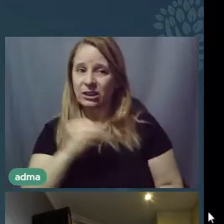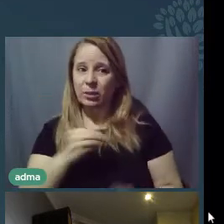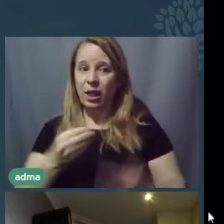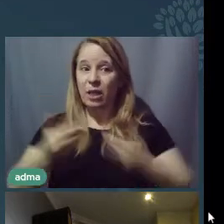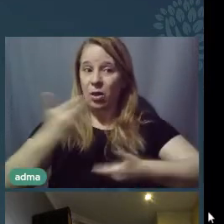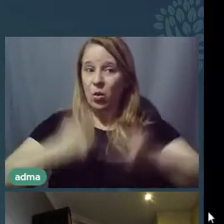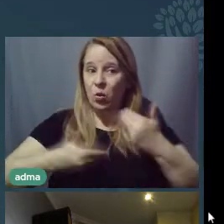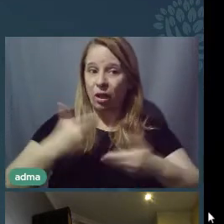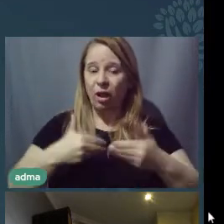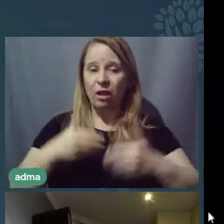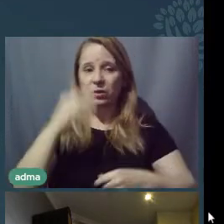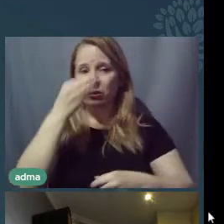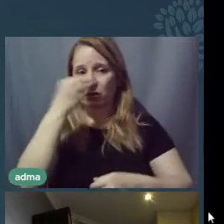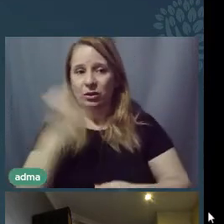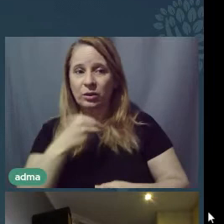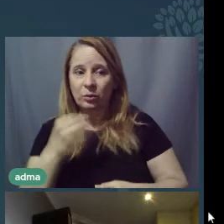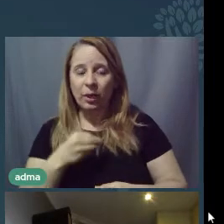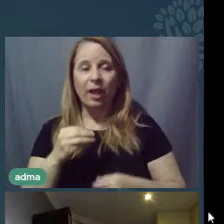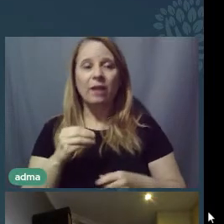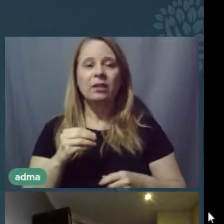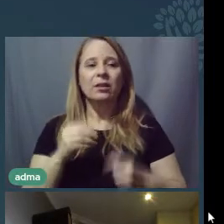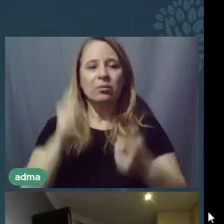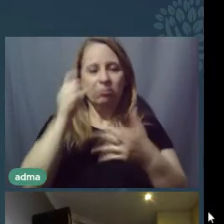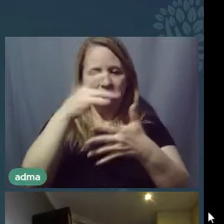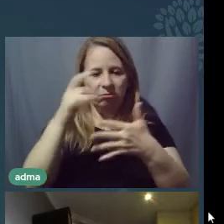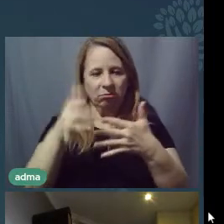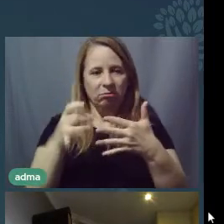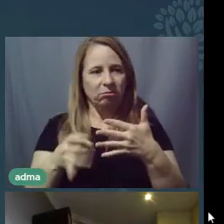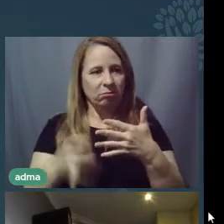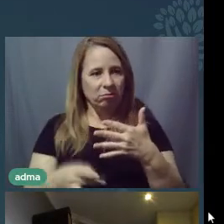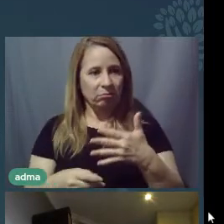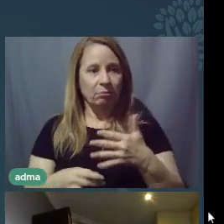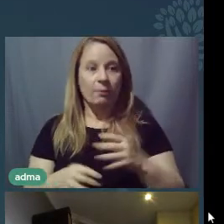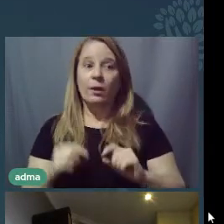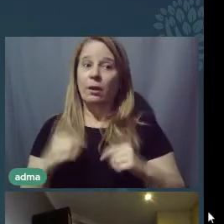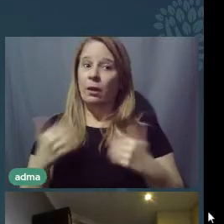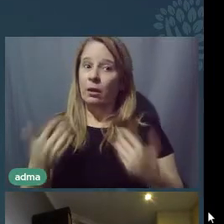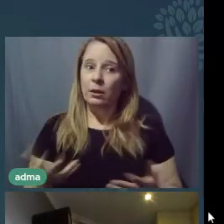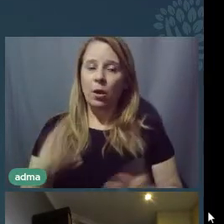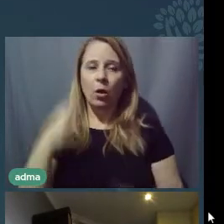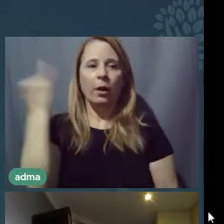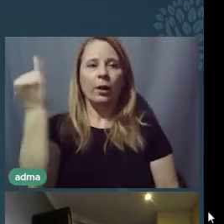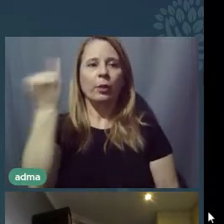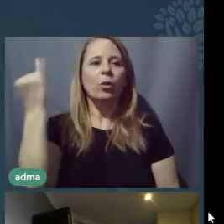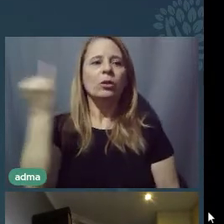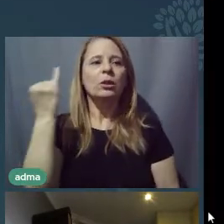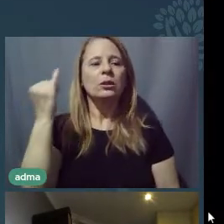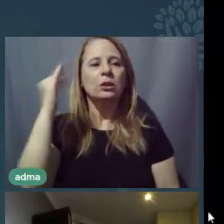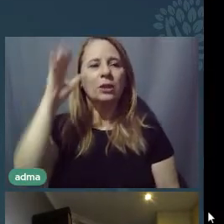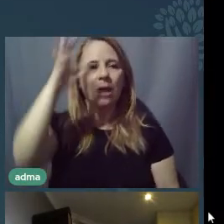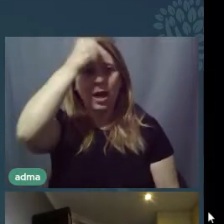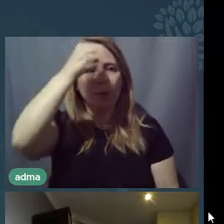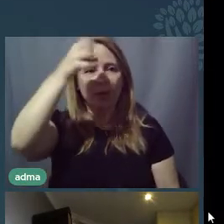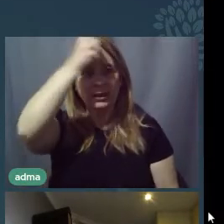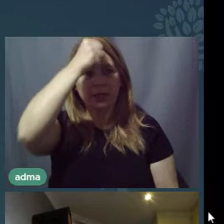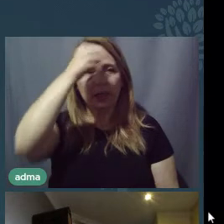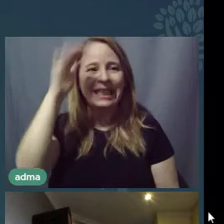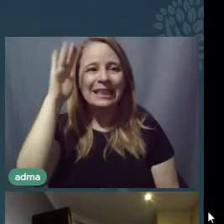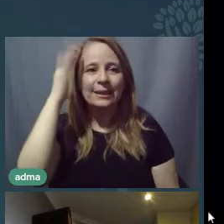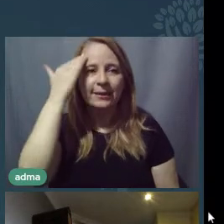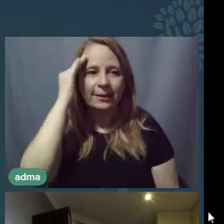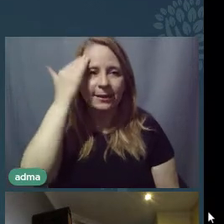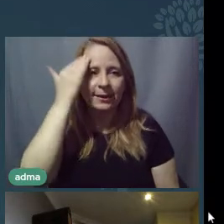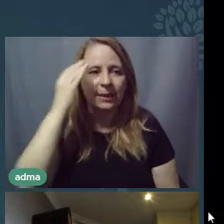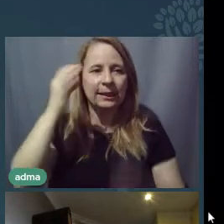a sintomatologia, e isso pode ser um risco, né? Então, é muito importante essa questão da educação em asma,